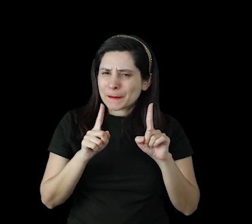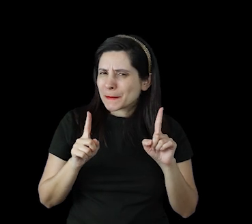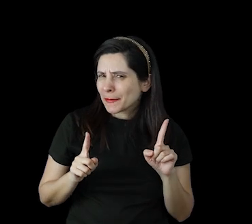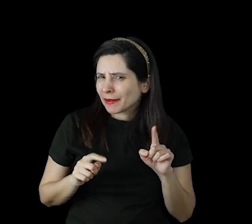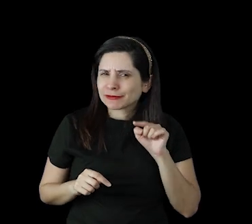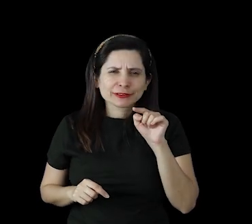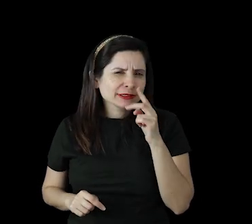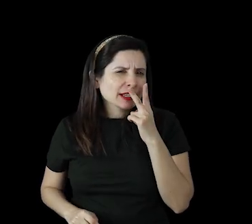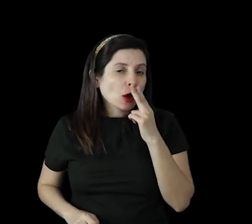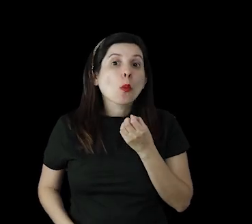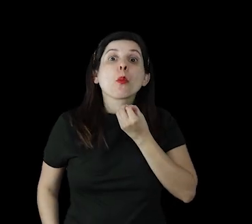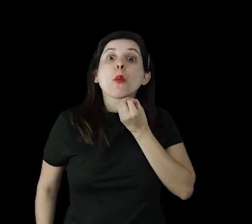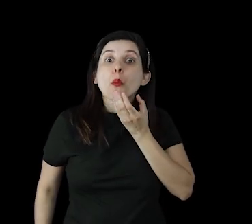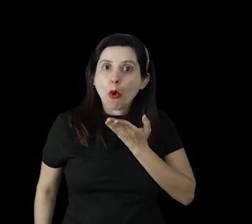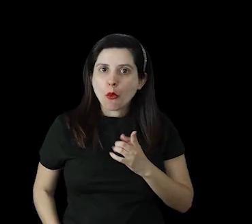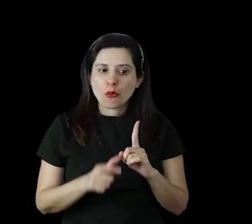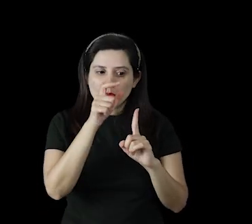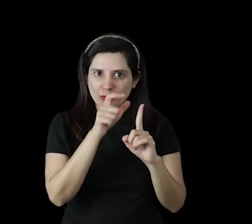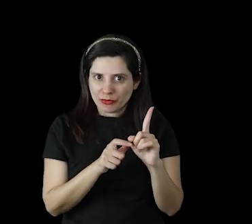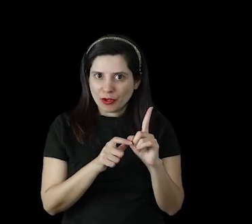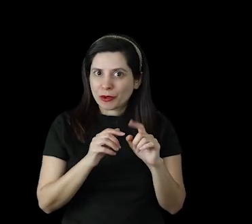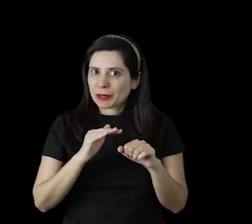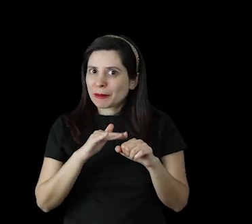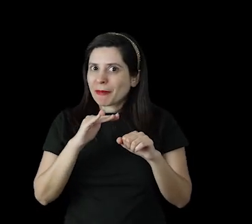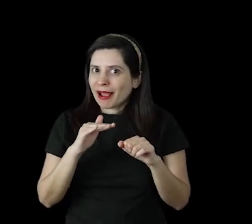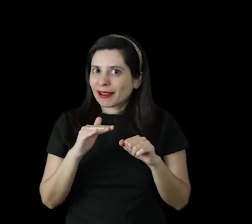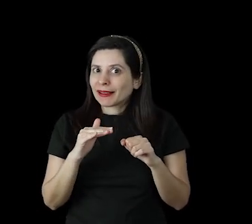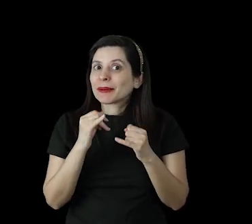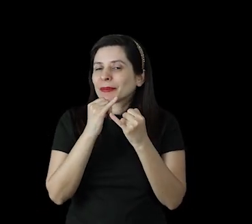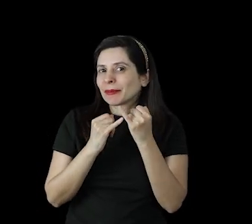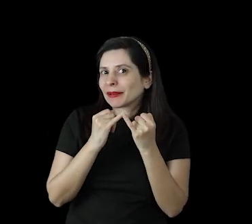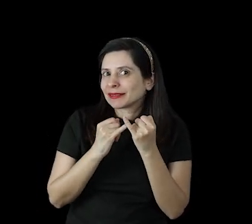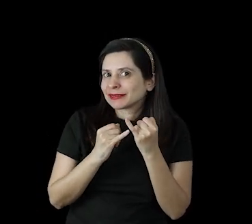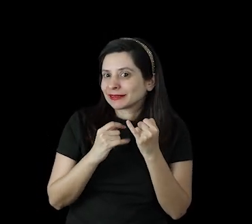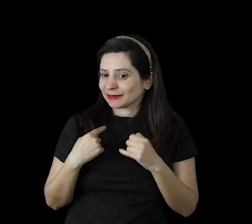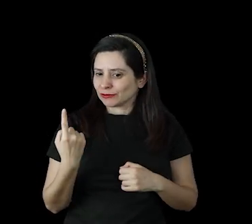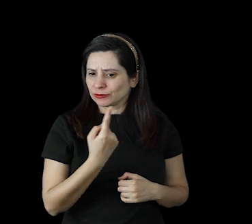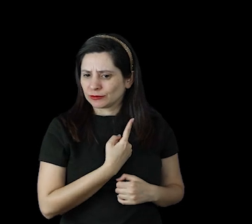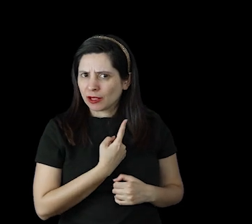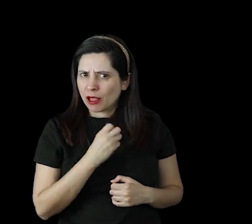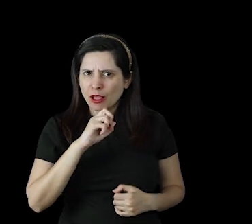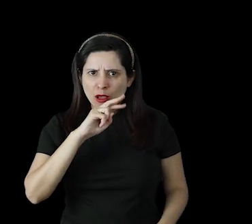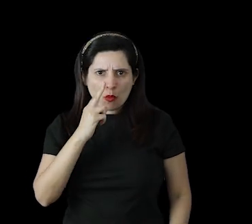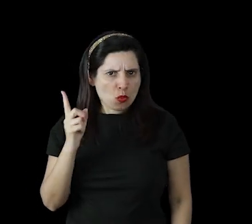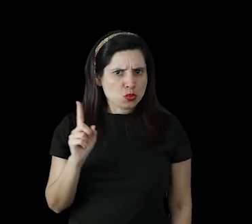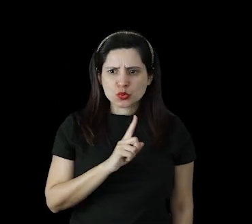acha que o bom personagem é o que mais se aproxima da gente ou não? Você